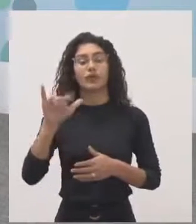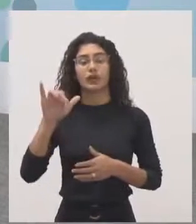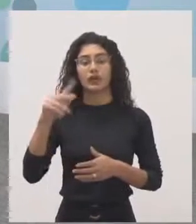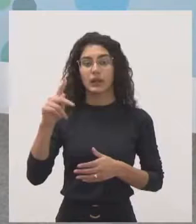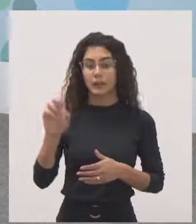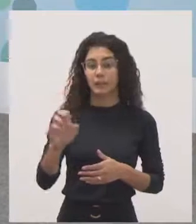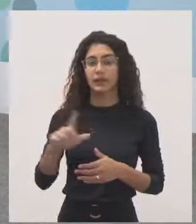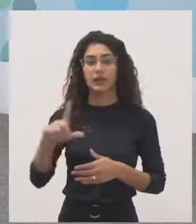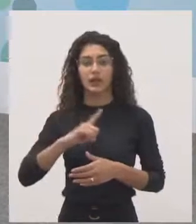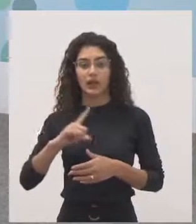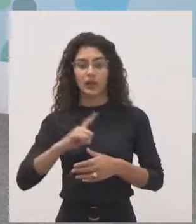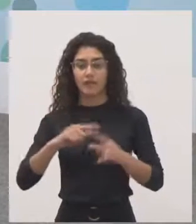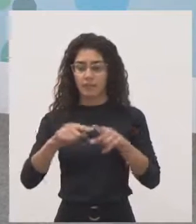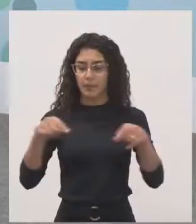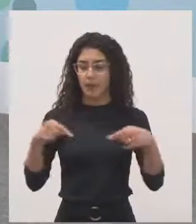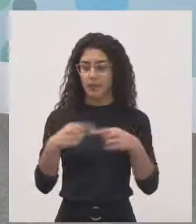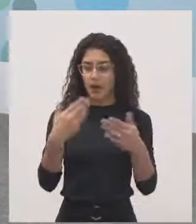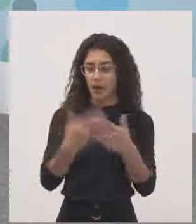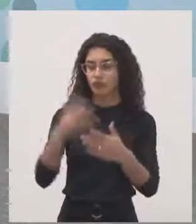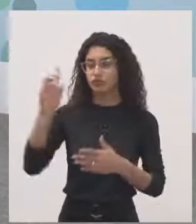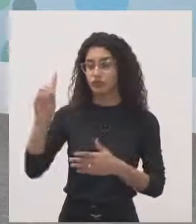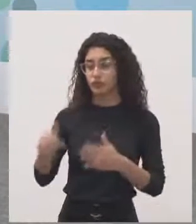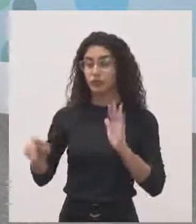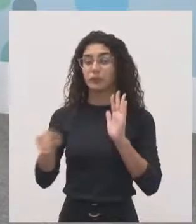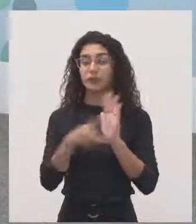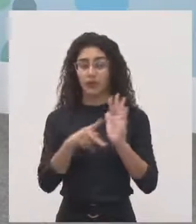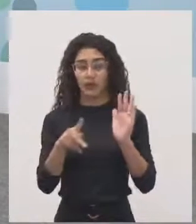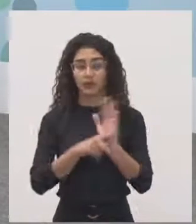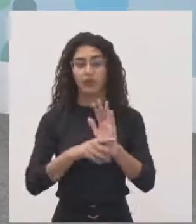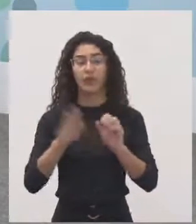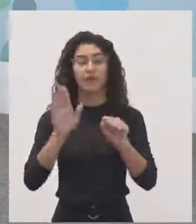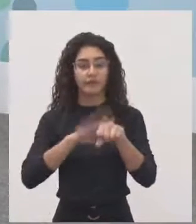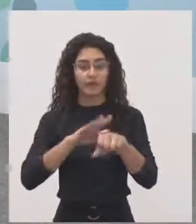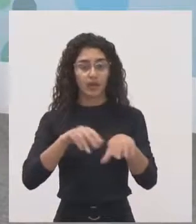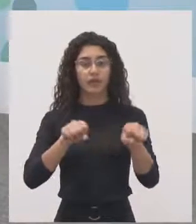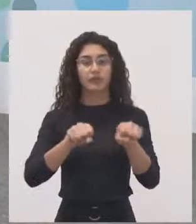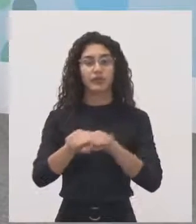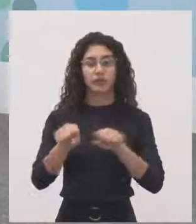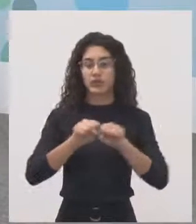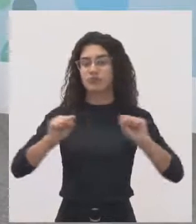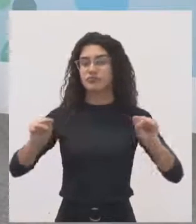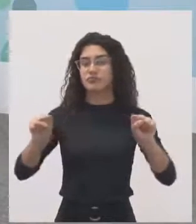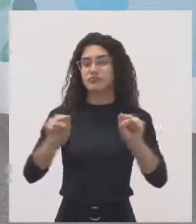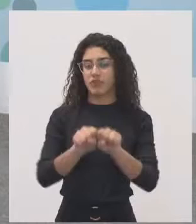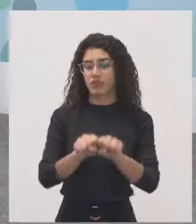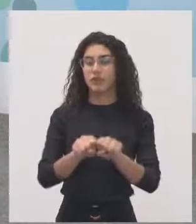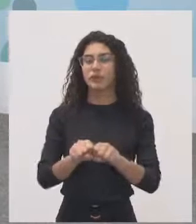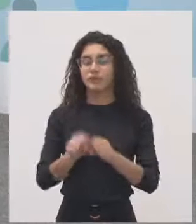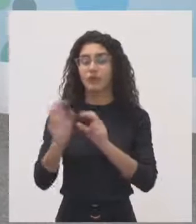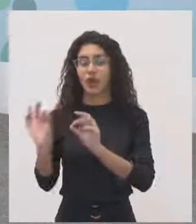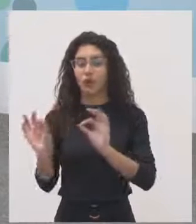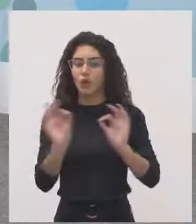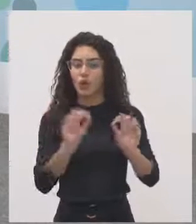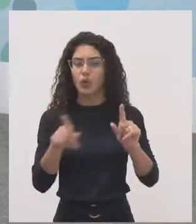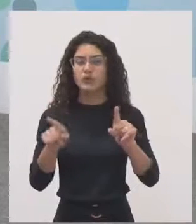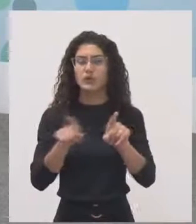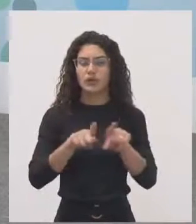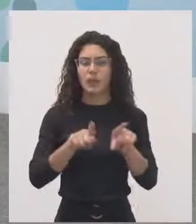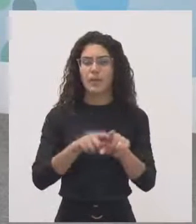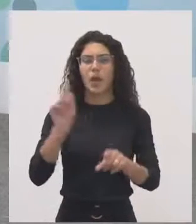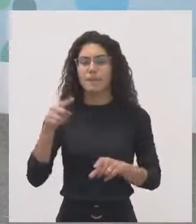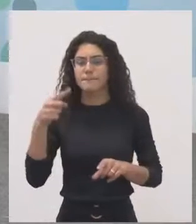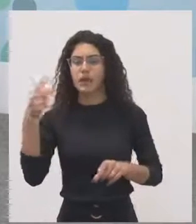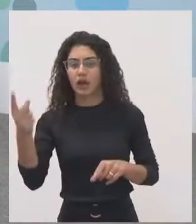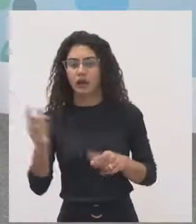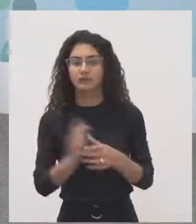aqui, né? O Felipe é diretor de NIT lá da Centro-Sul, ele fez a formação de sistemas operacionais, ele até trouxe o Ultra e o outro que